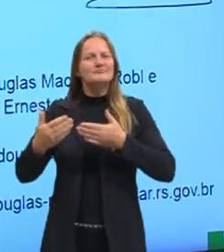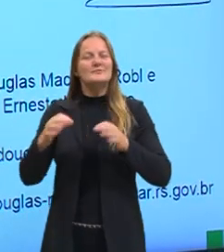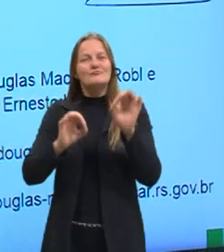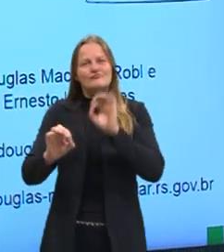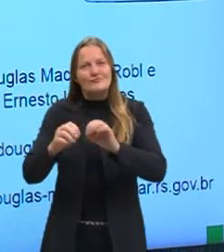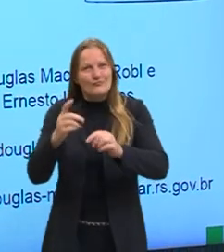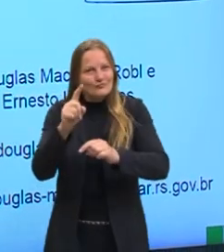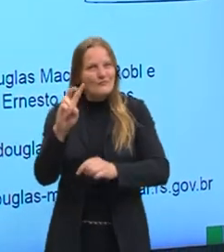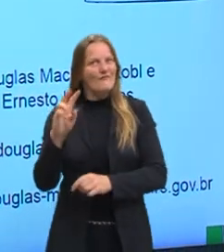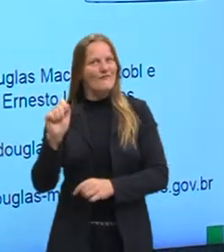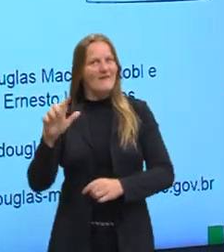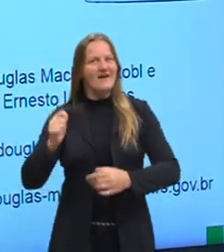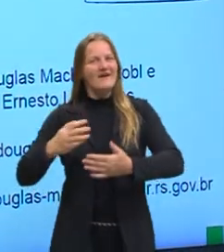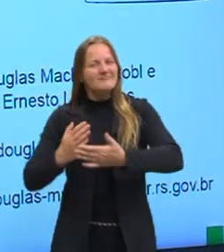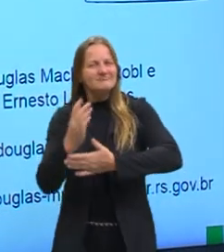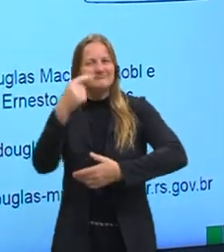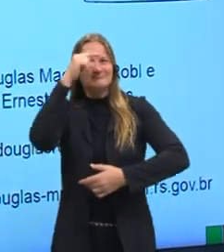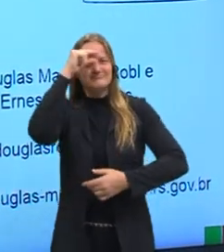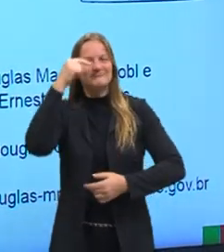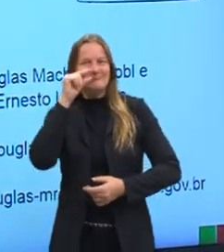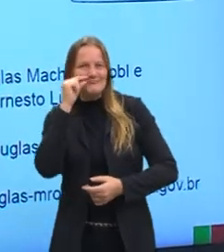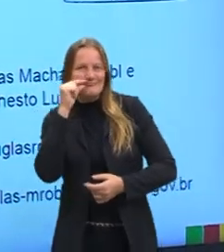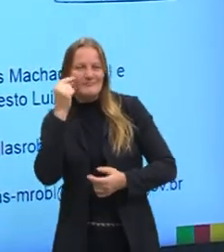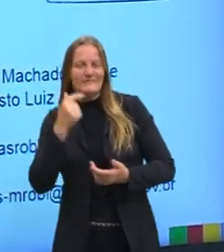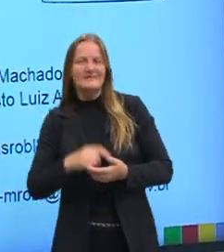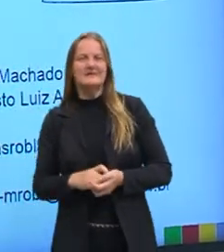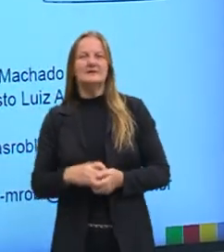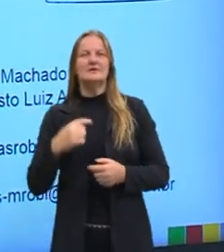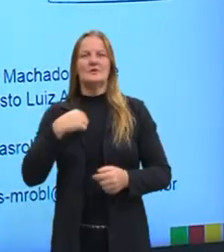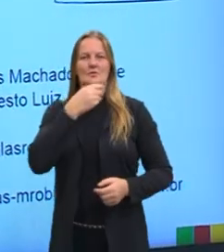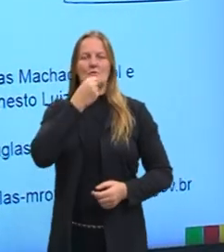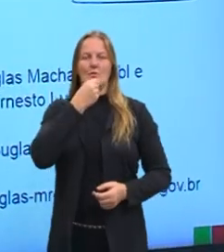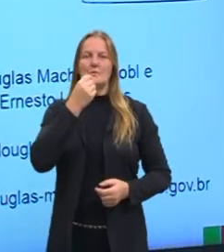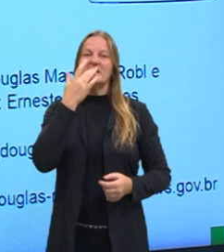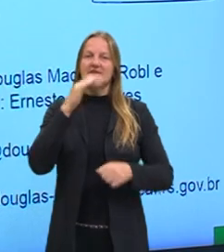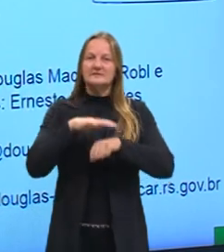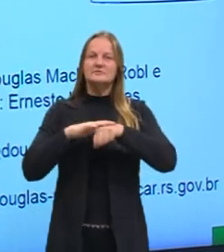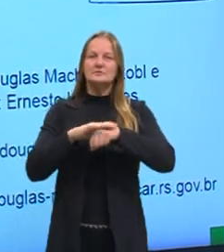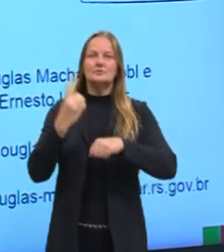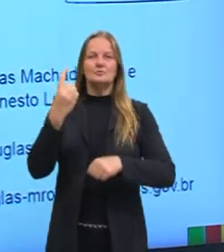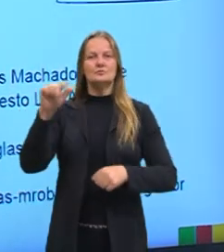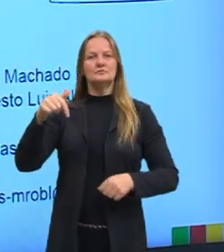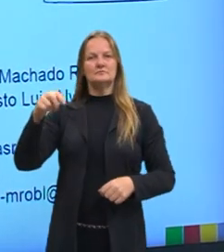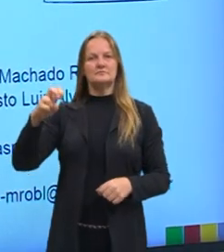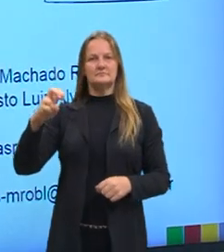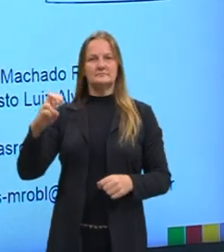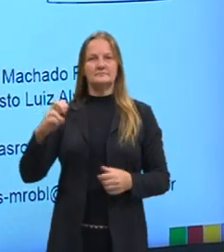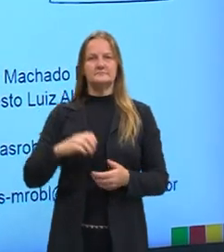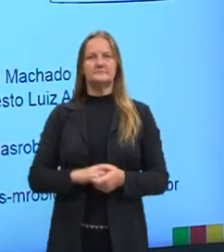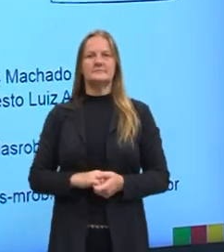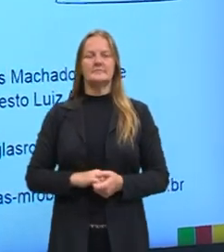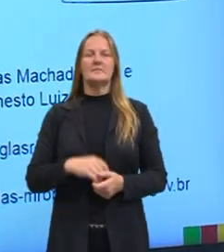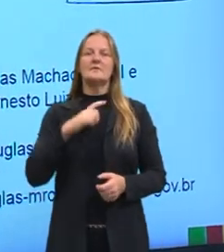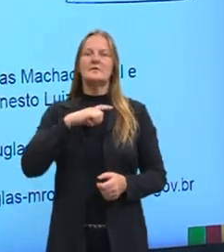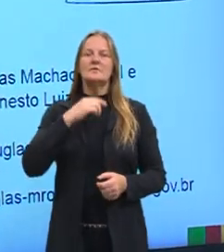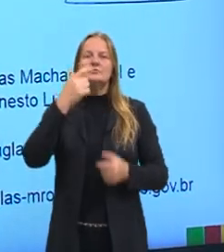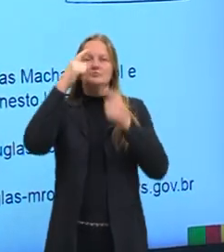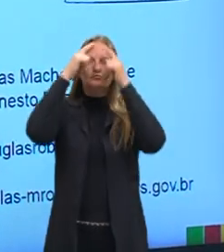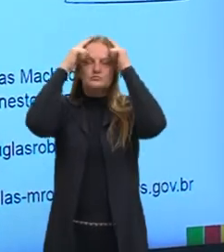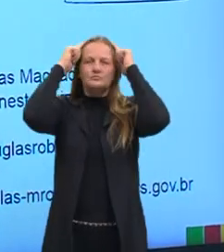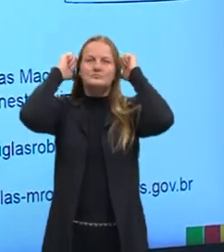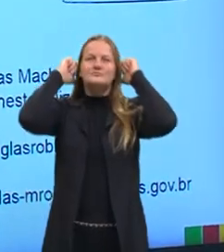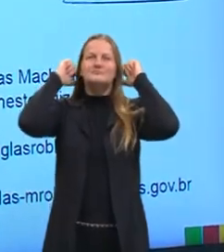da tua vaga na universidade tá gurizada então eu sou um homem branco de 1,75 tá tenho